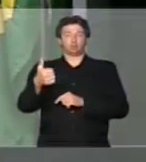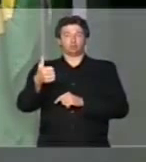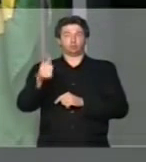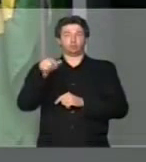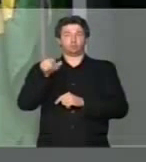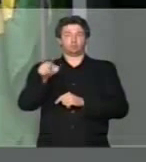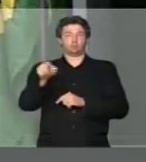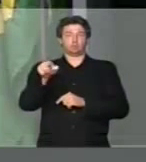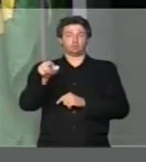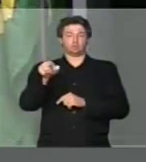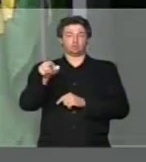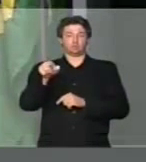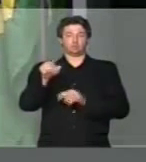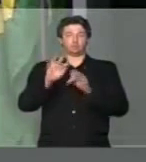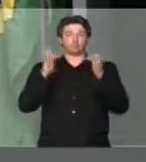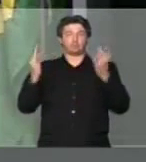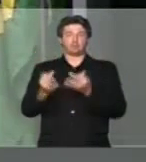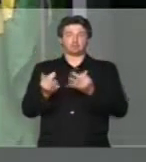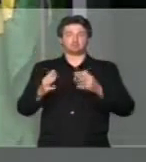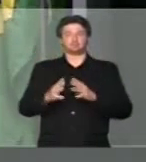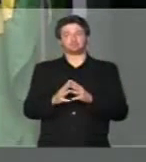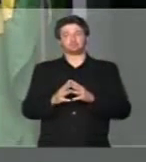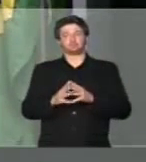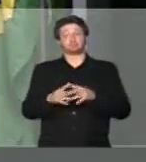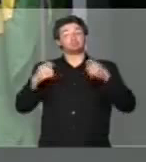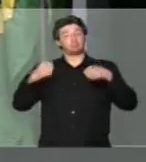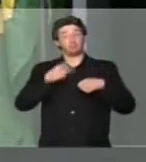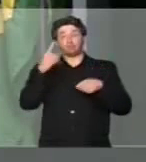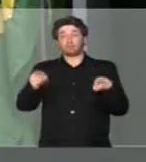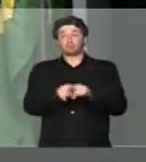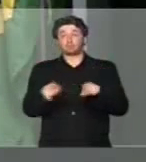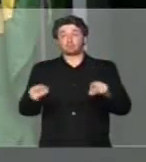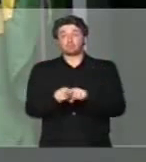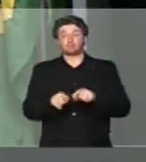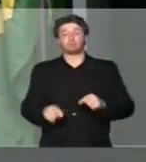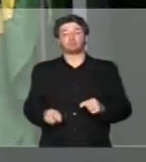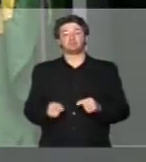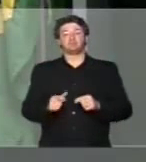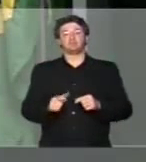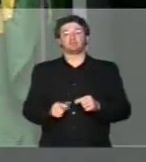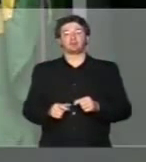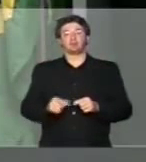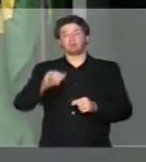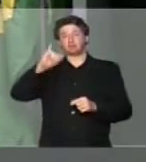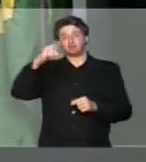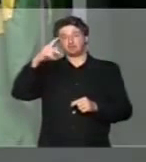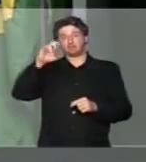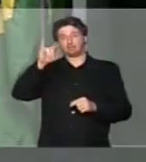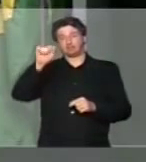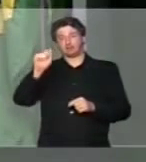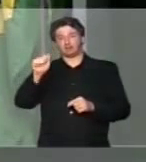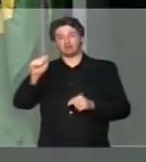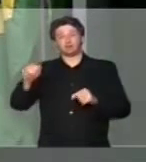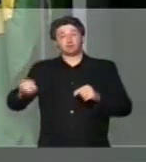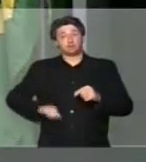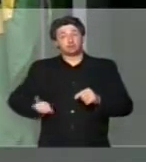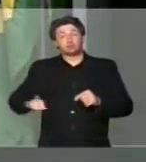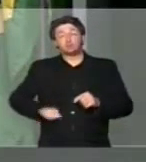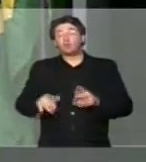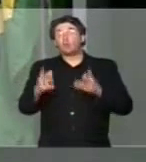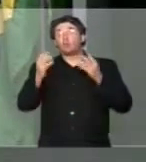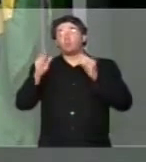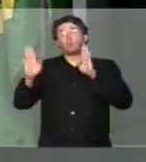171 mil famílias. E é preciso dizer, inclusive, que o IPEA sofreu